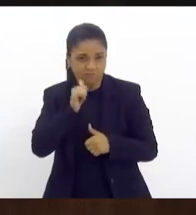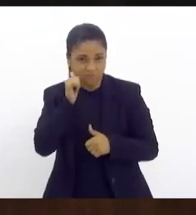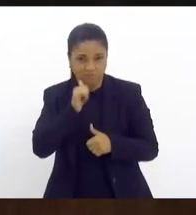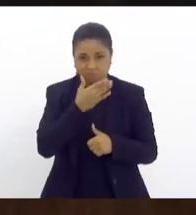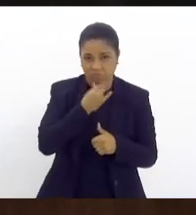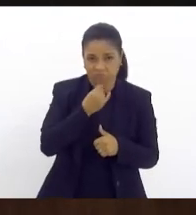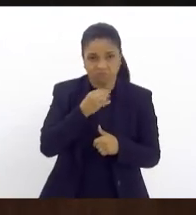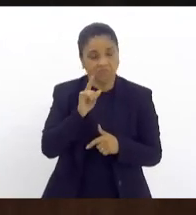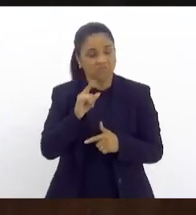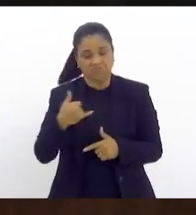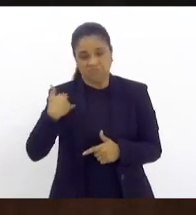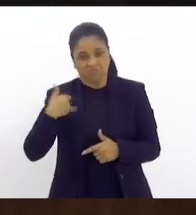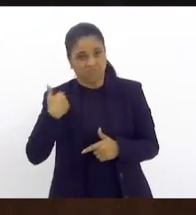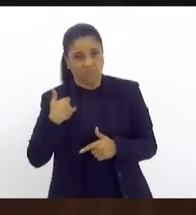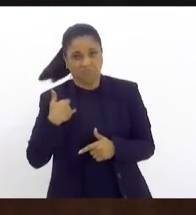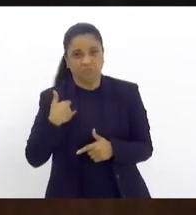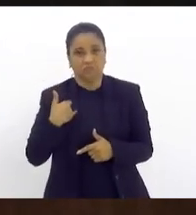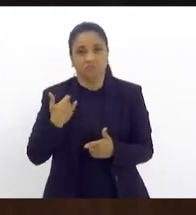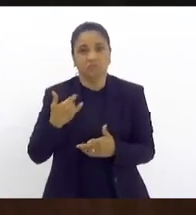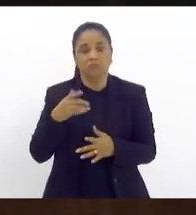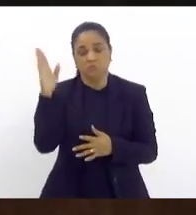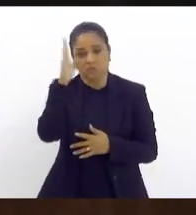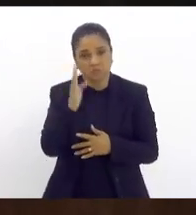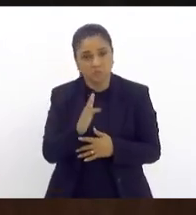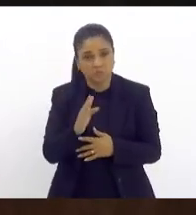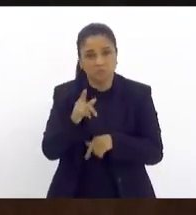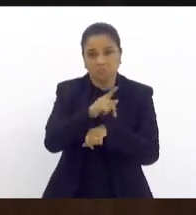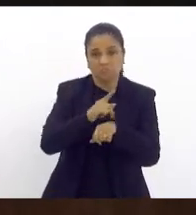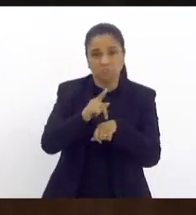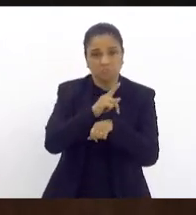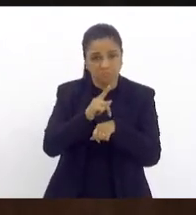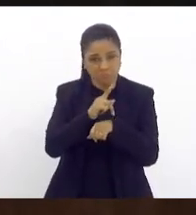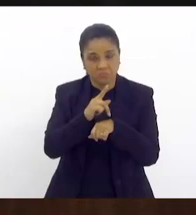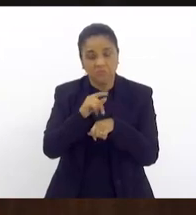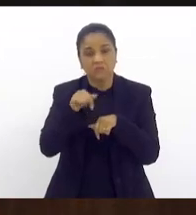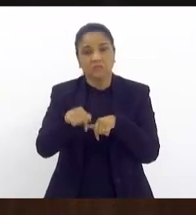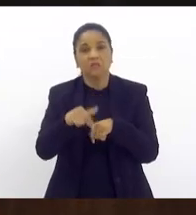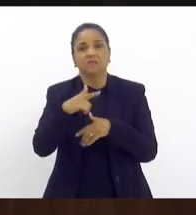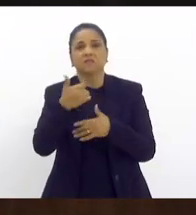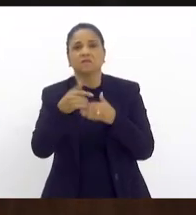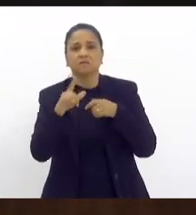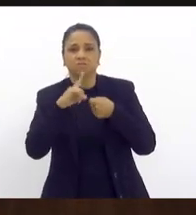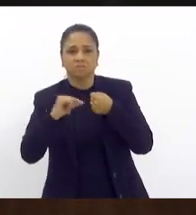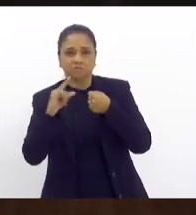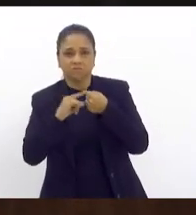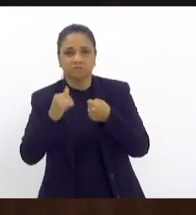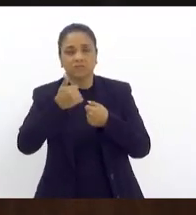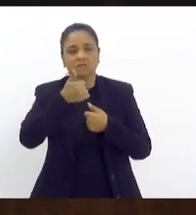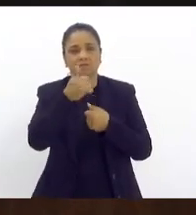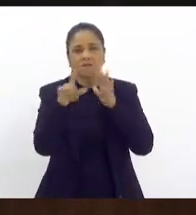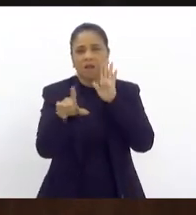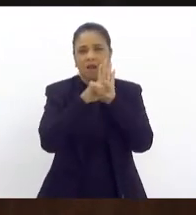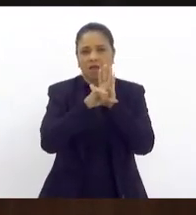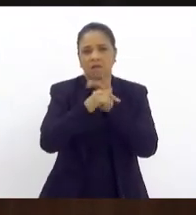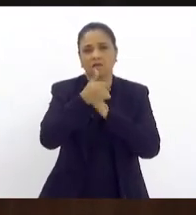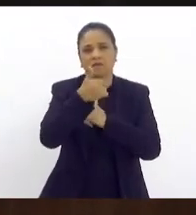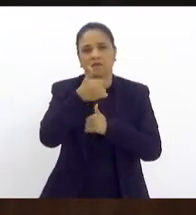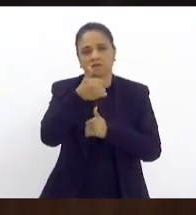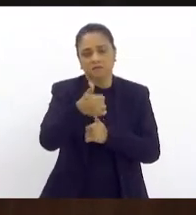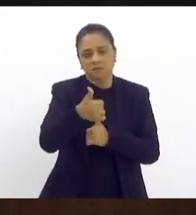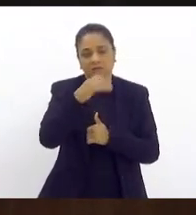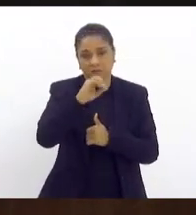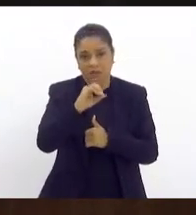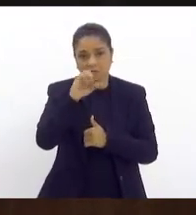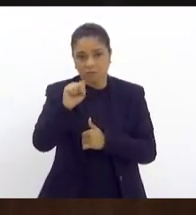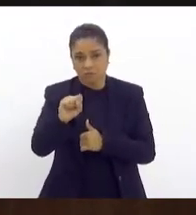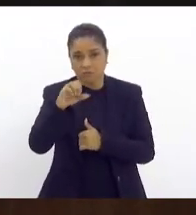idade e eu não poderia deixar de mencionar o projeto de lei federal nº 1085/2003 apresentado pelo